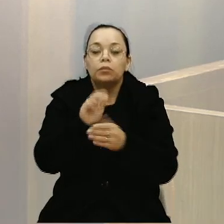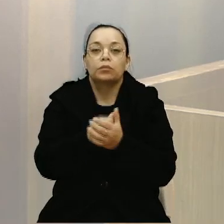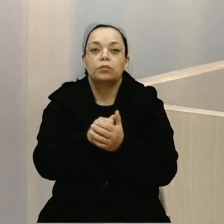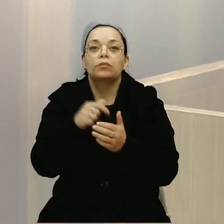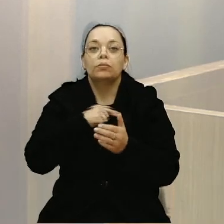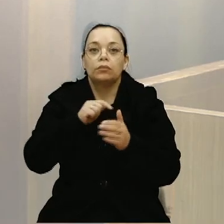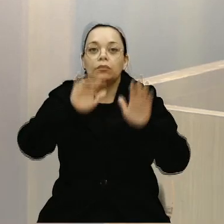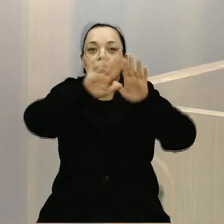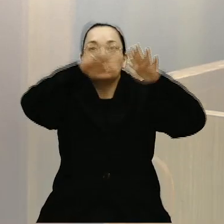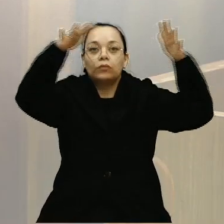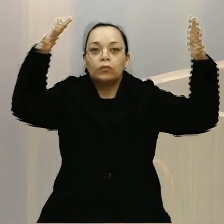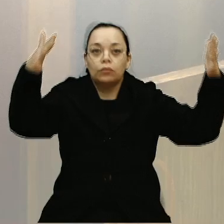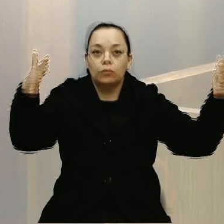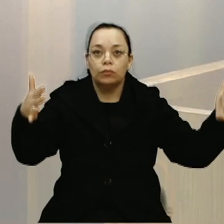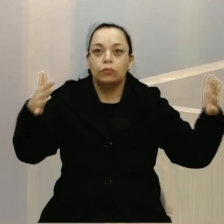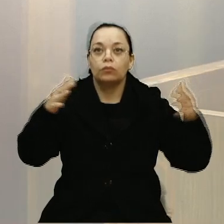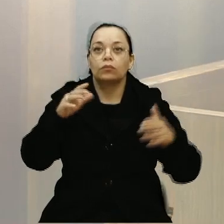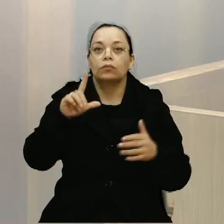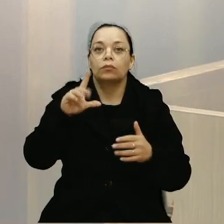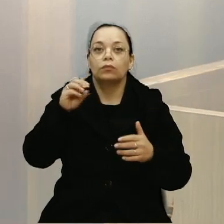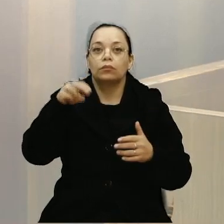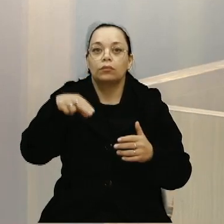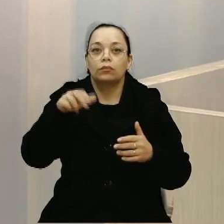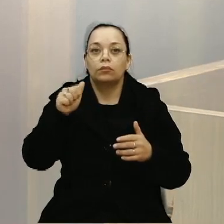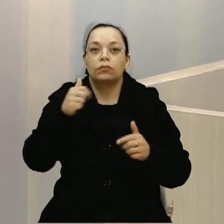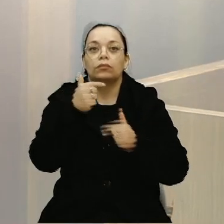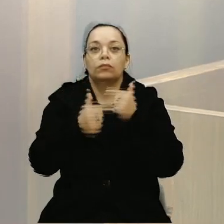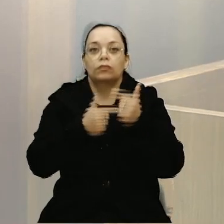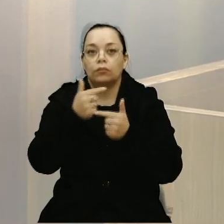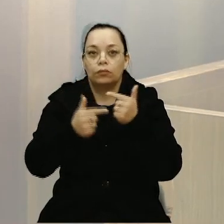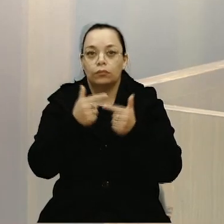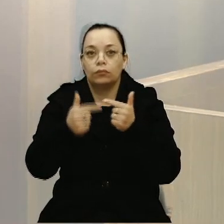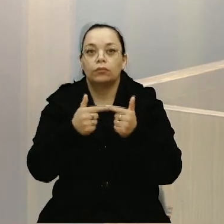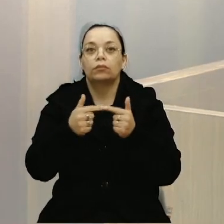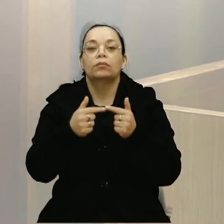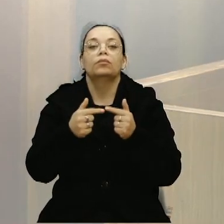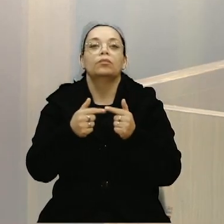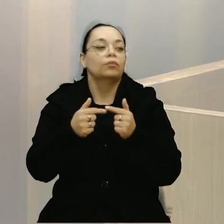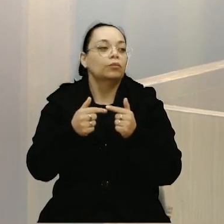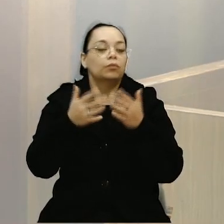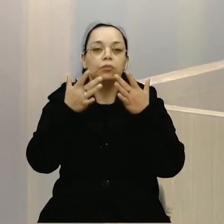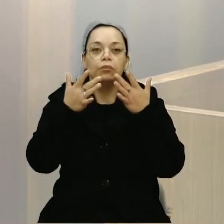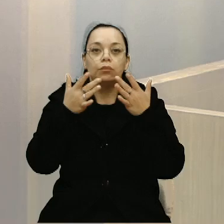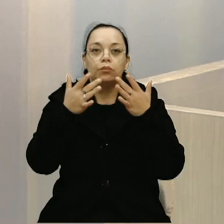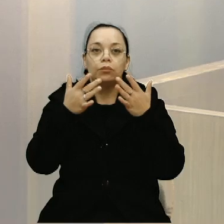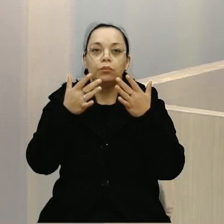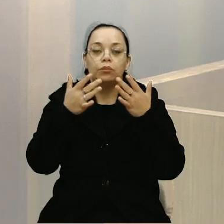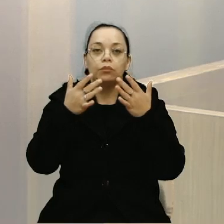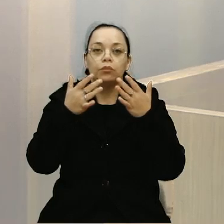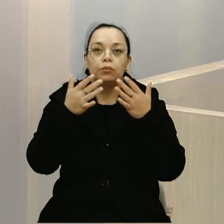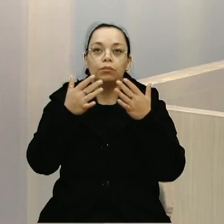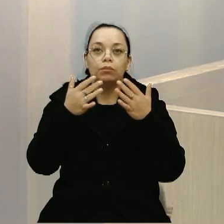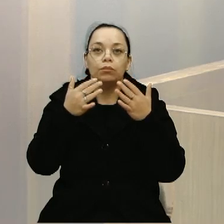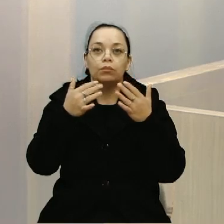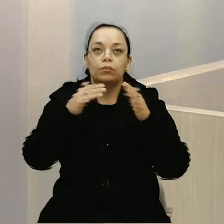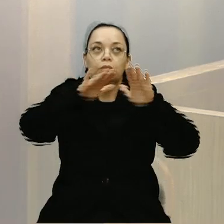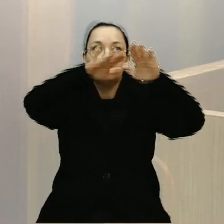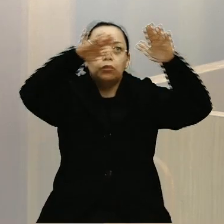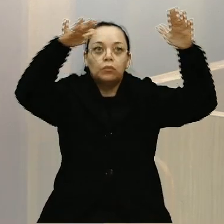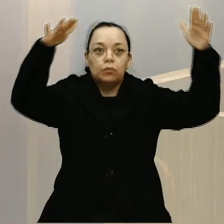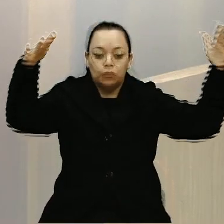lonas em casa de circo. Trabalhei no circo há muito tempo, tinha umas lonas de circo e até doía minhas lonas de